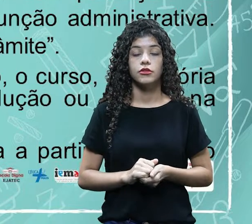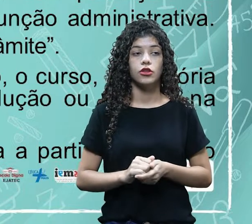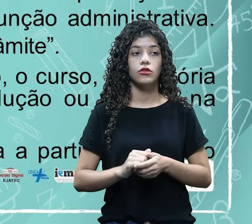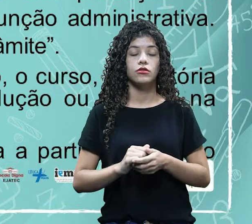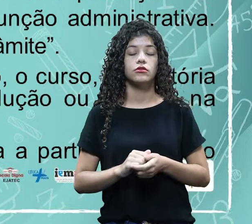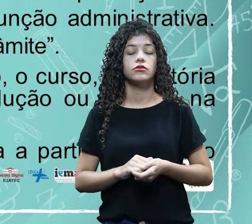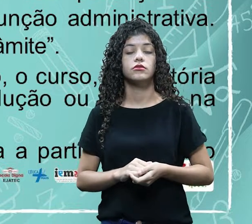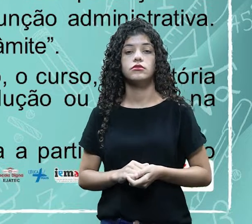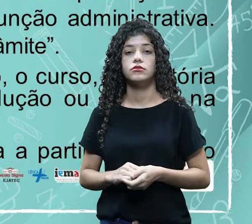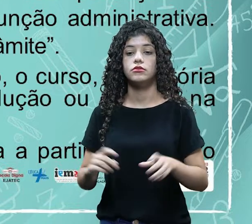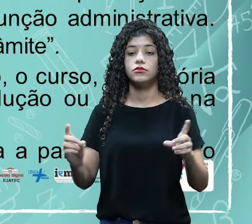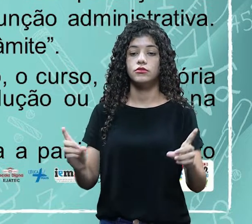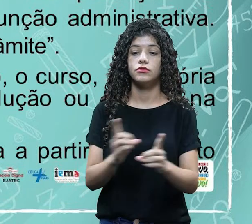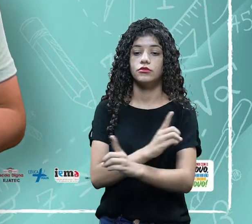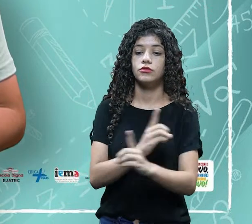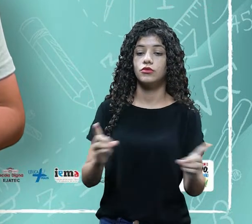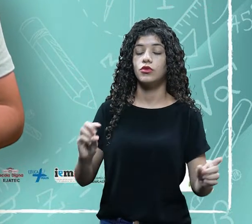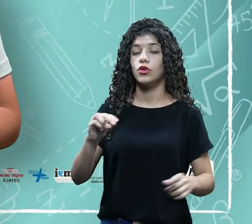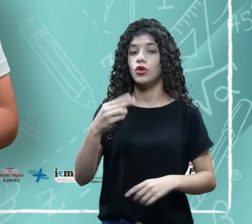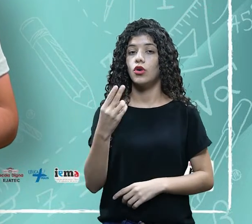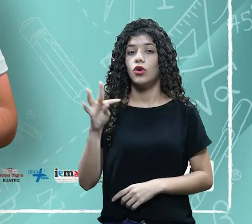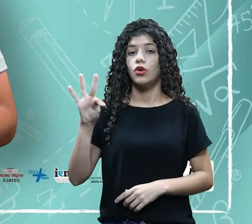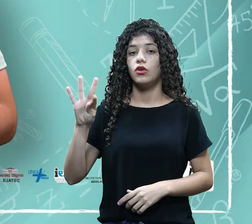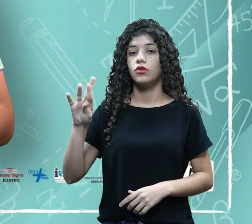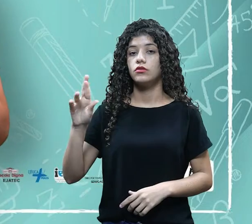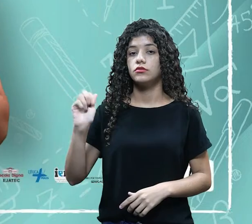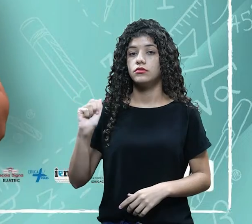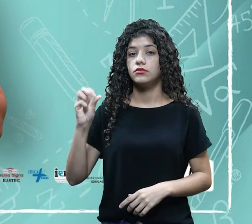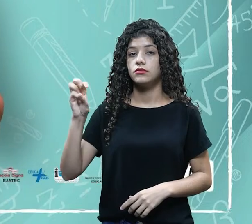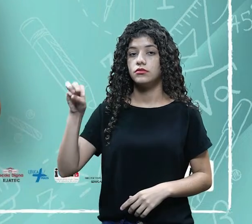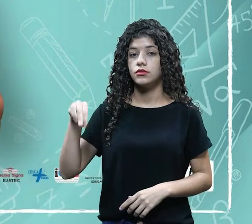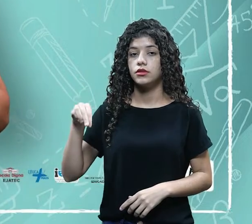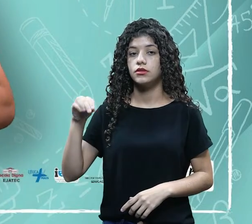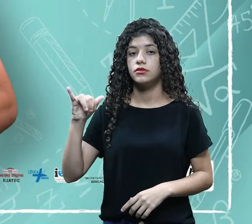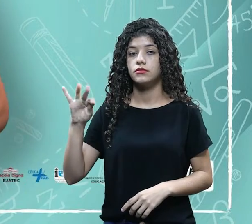movimentação ou de trâmite. Então, a gente